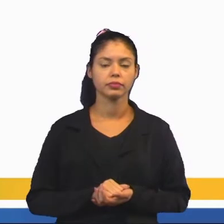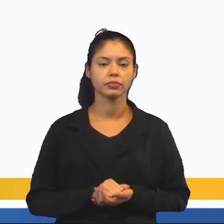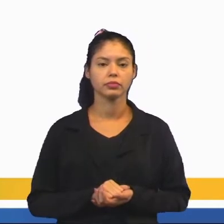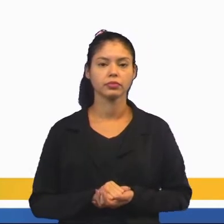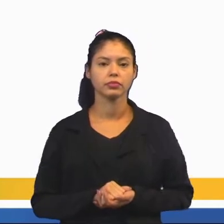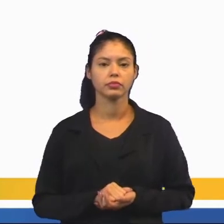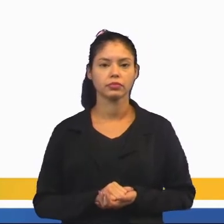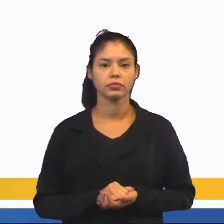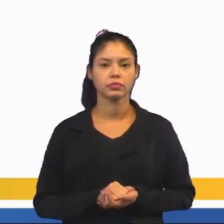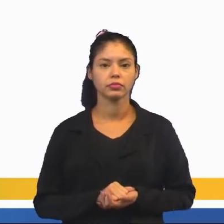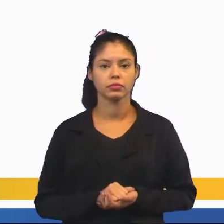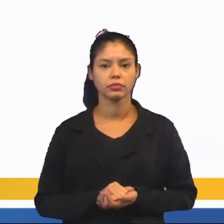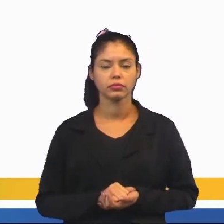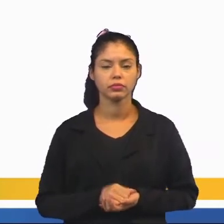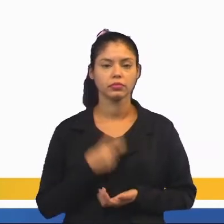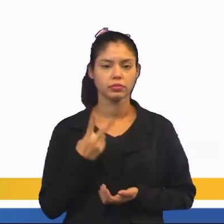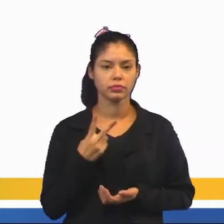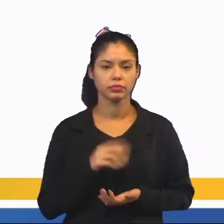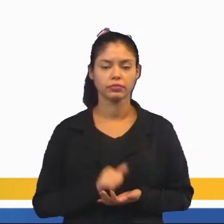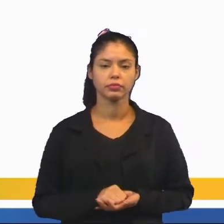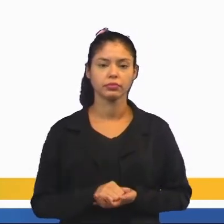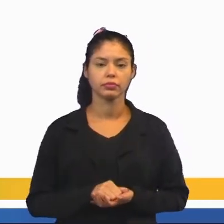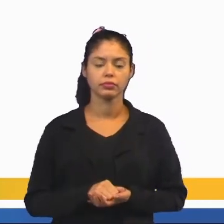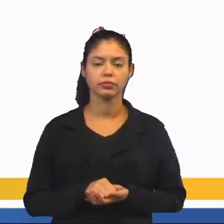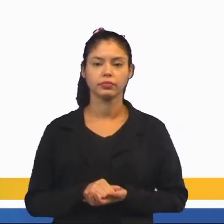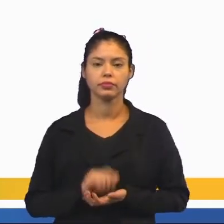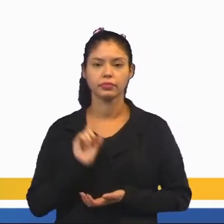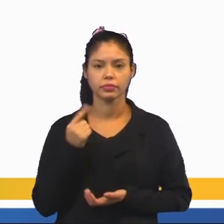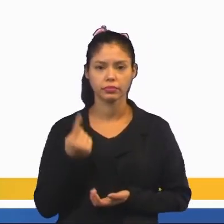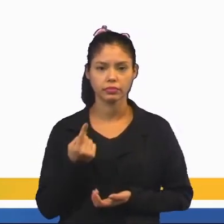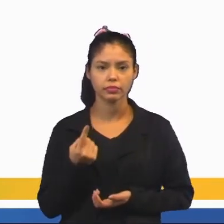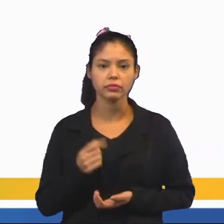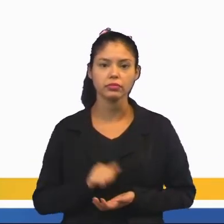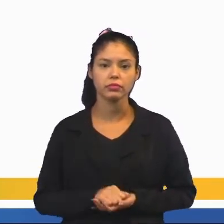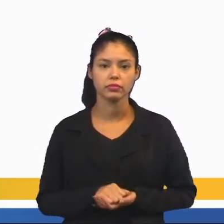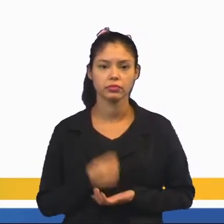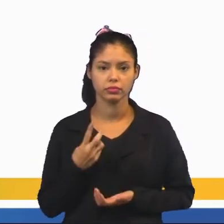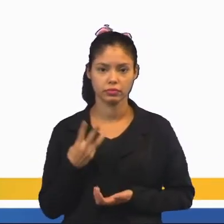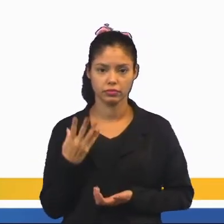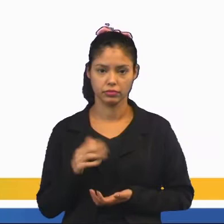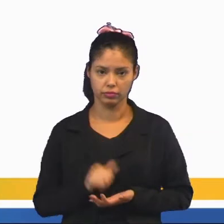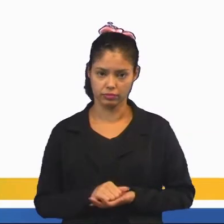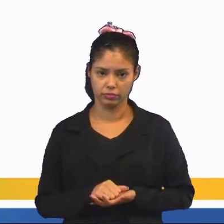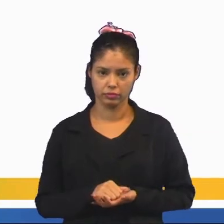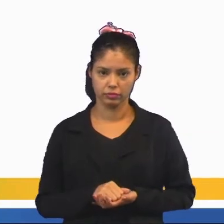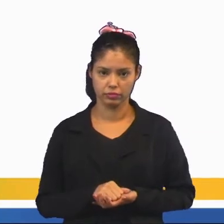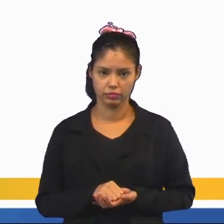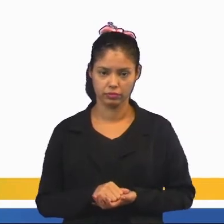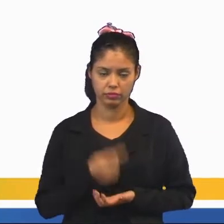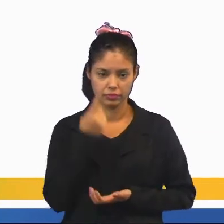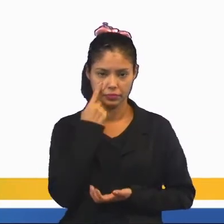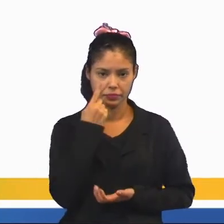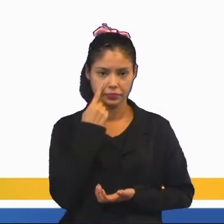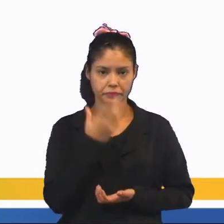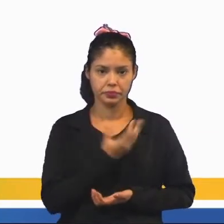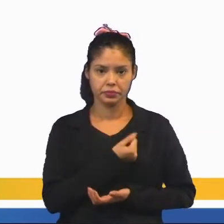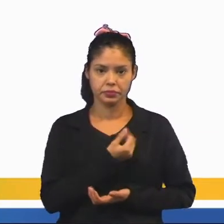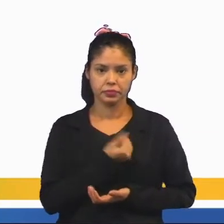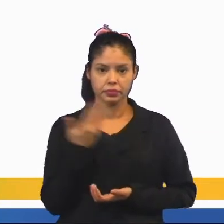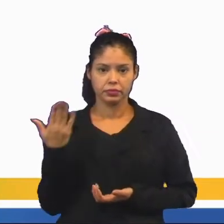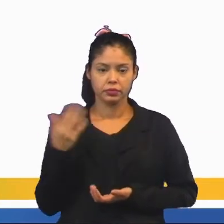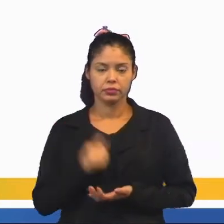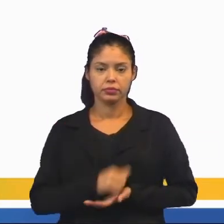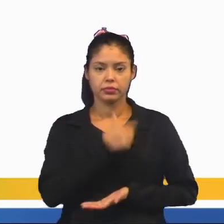agora combinando, o 4 combinando com o 2, depois com 1, com 3 e com 5. Olha só os números que